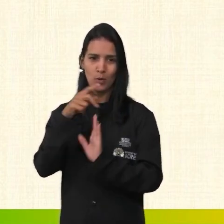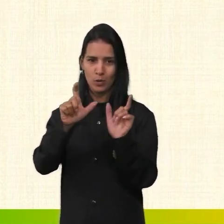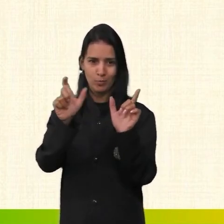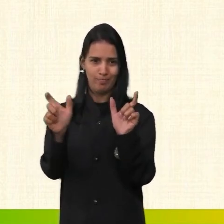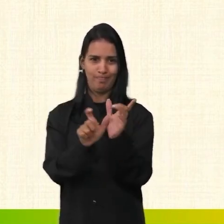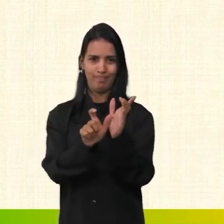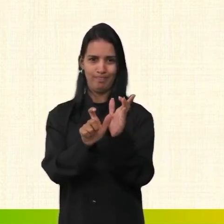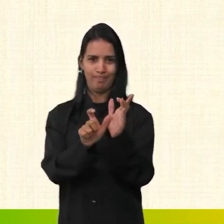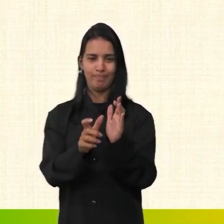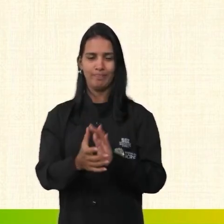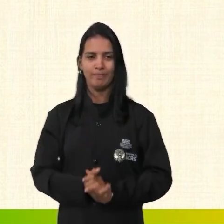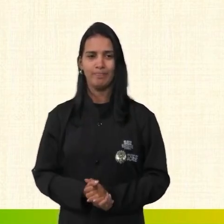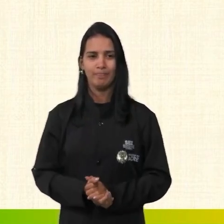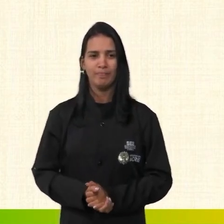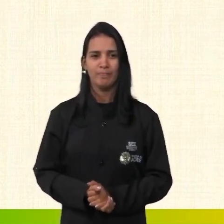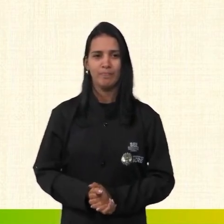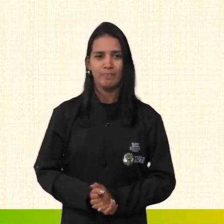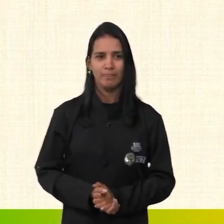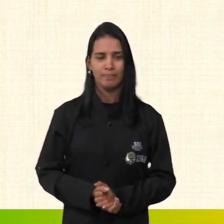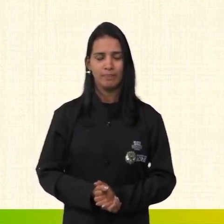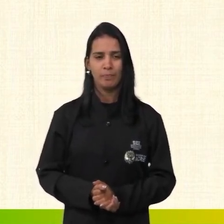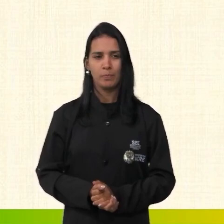bem?